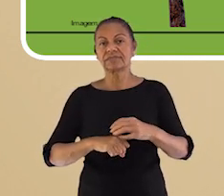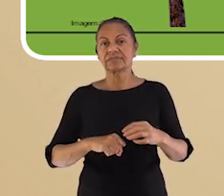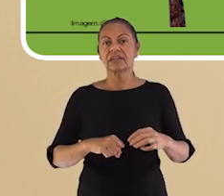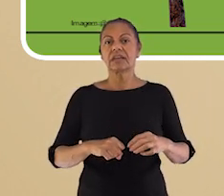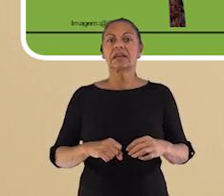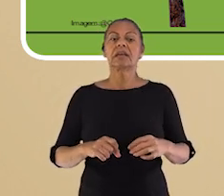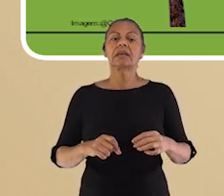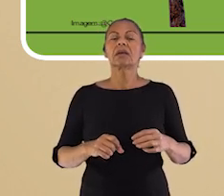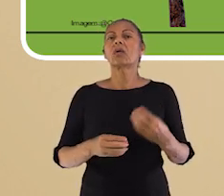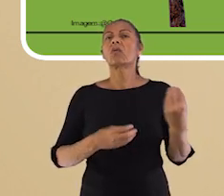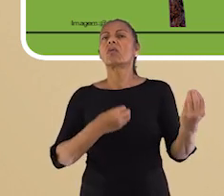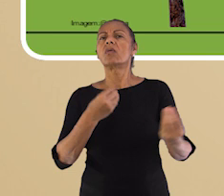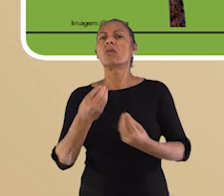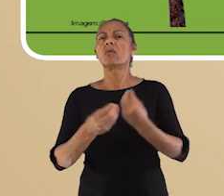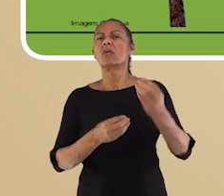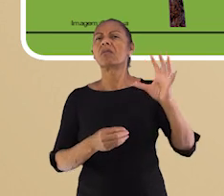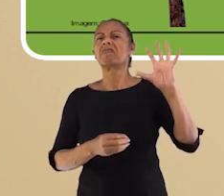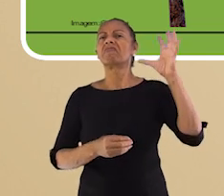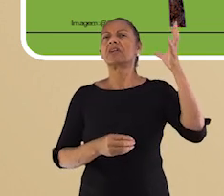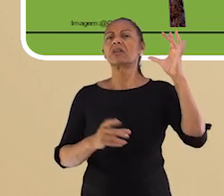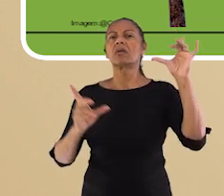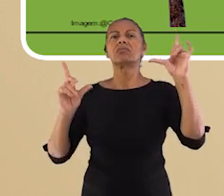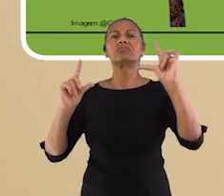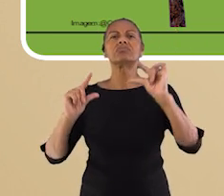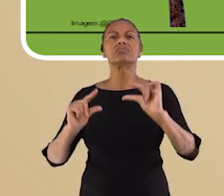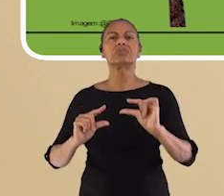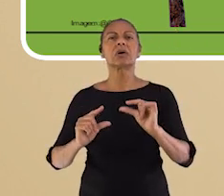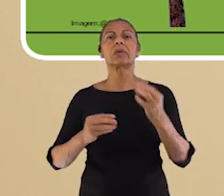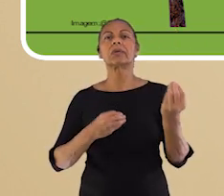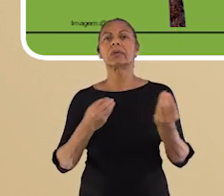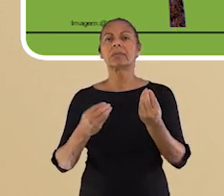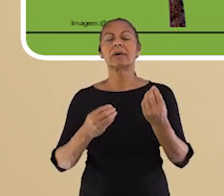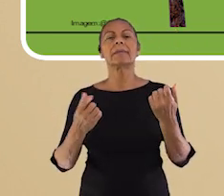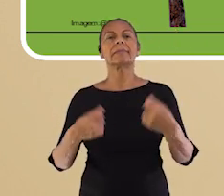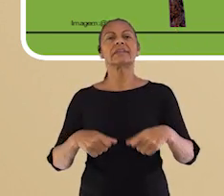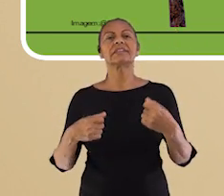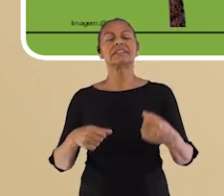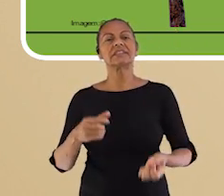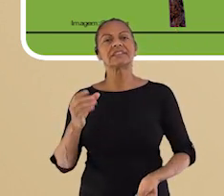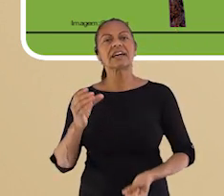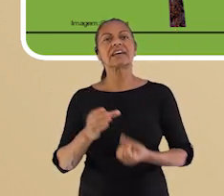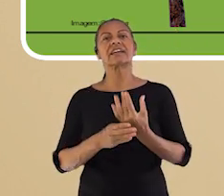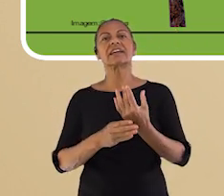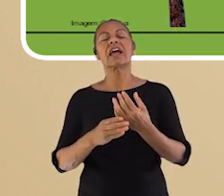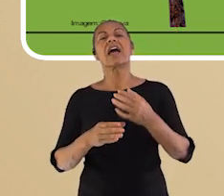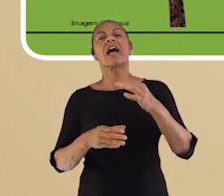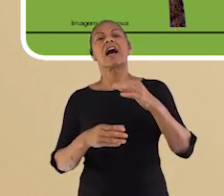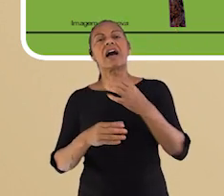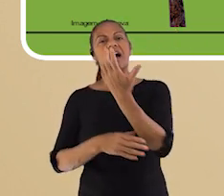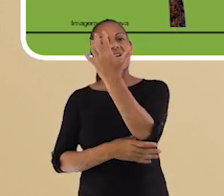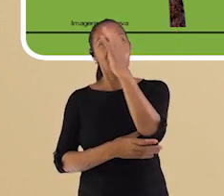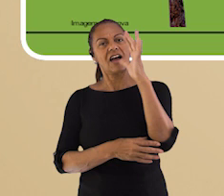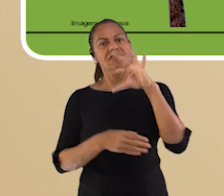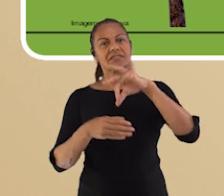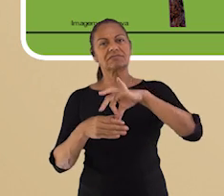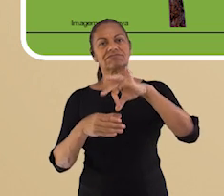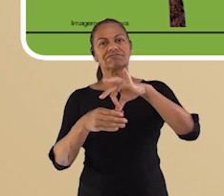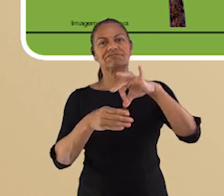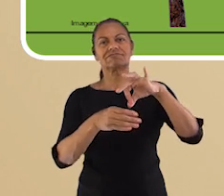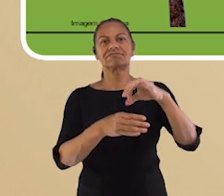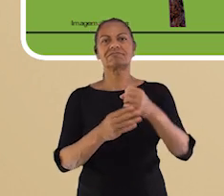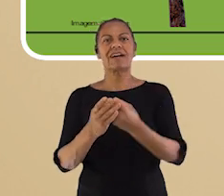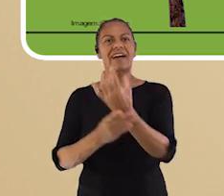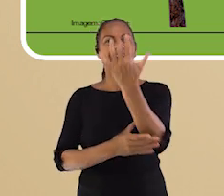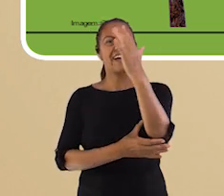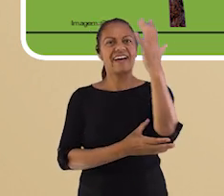E para amenizar os efeitos desses fenômenos, é preciso que haja a criação de áreas verdes nas cidades